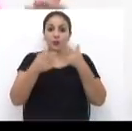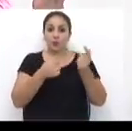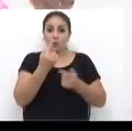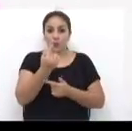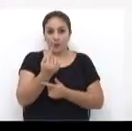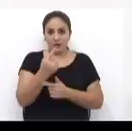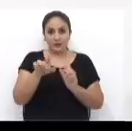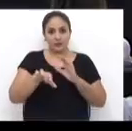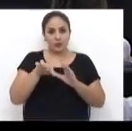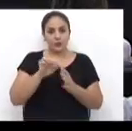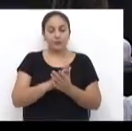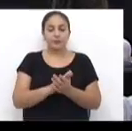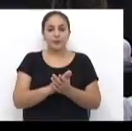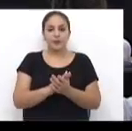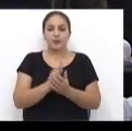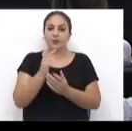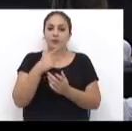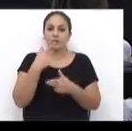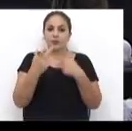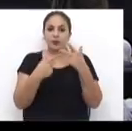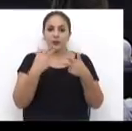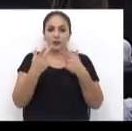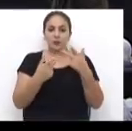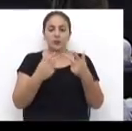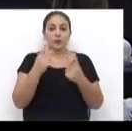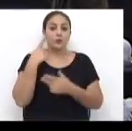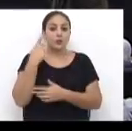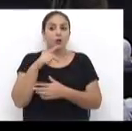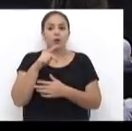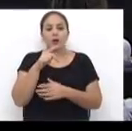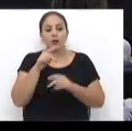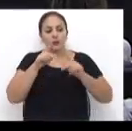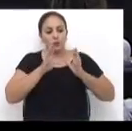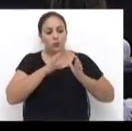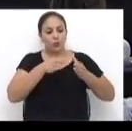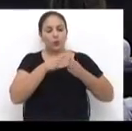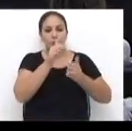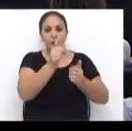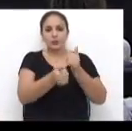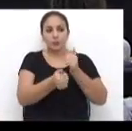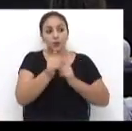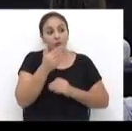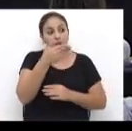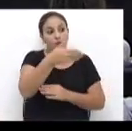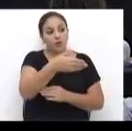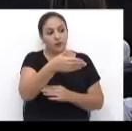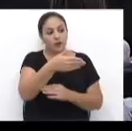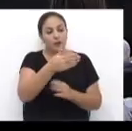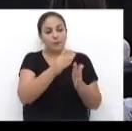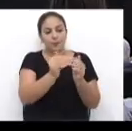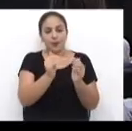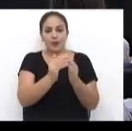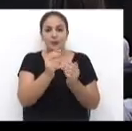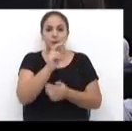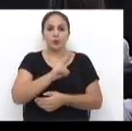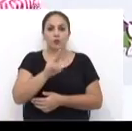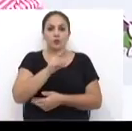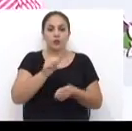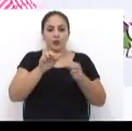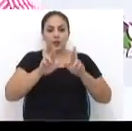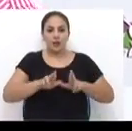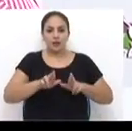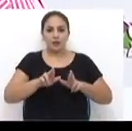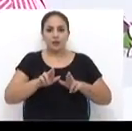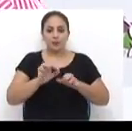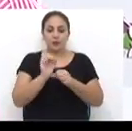das opções. Ele explicou que os vereadores têm sido procurados por grupos de esportes que desejam utilizar a área